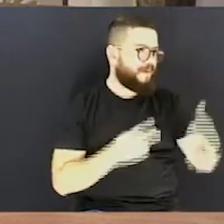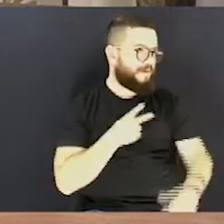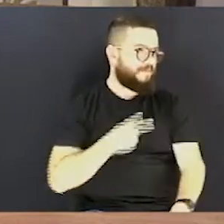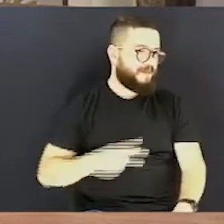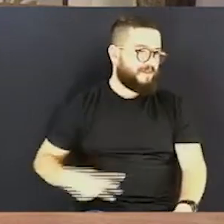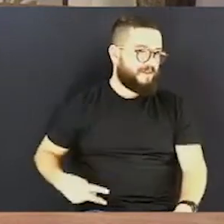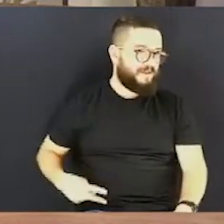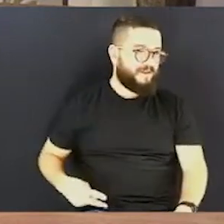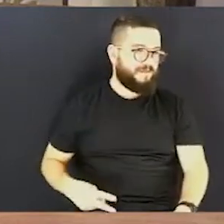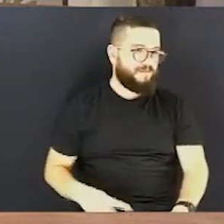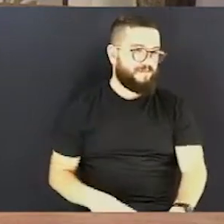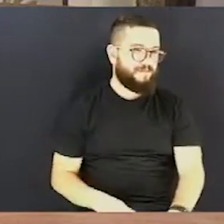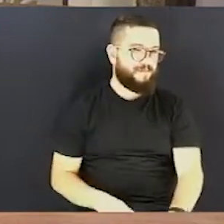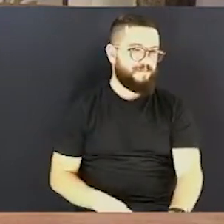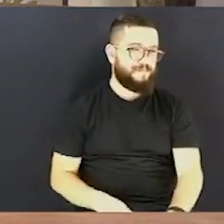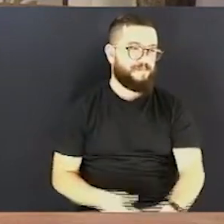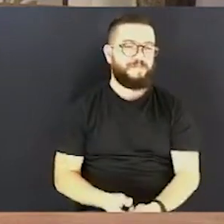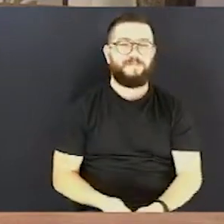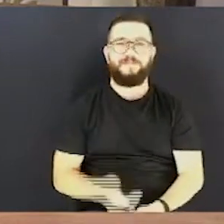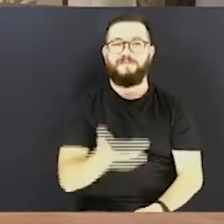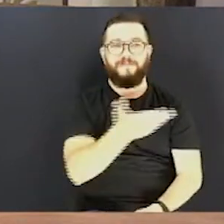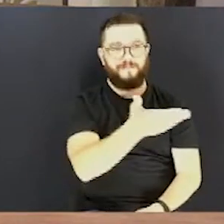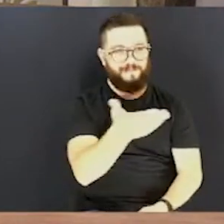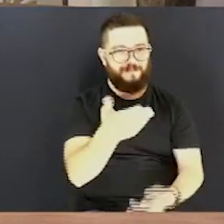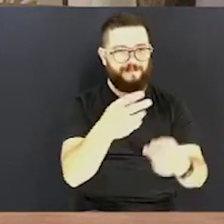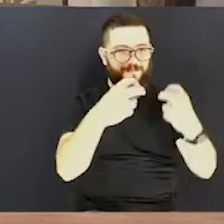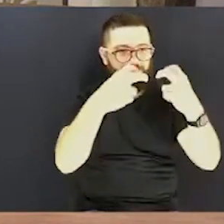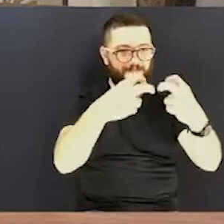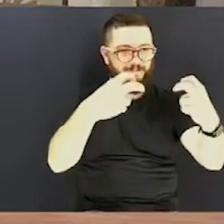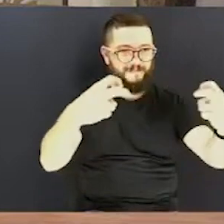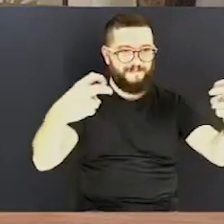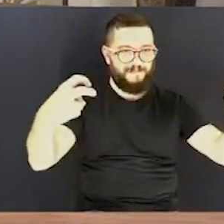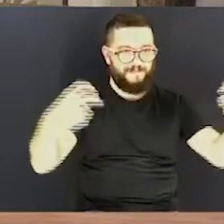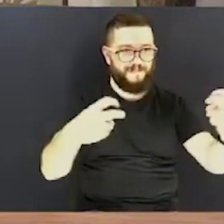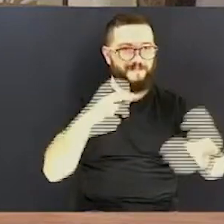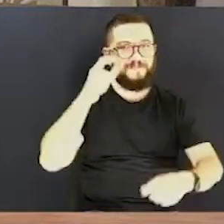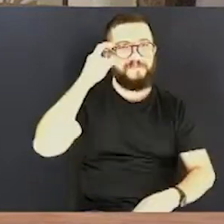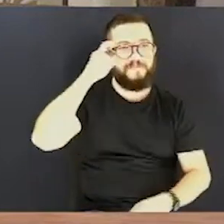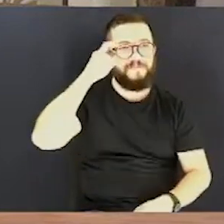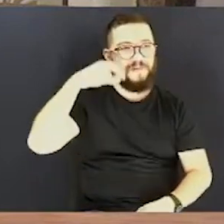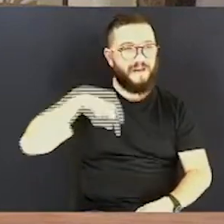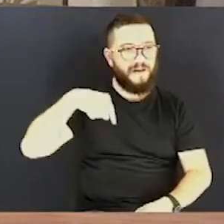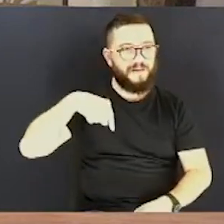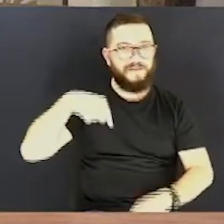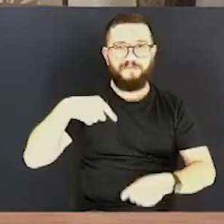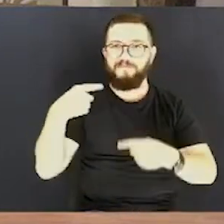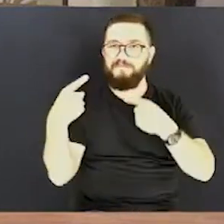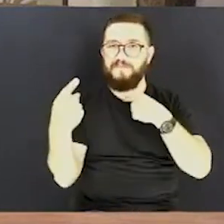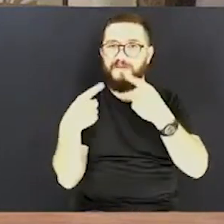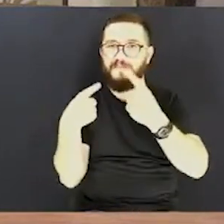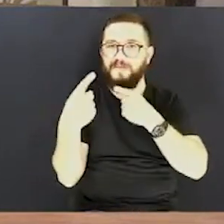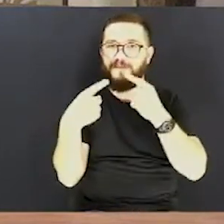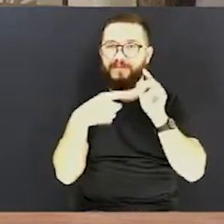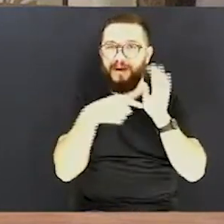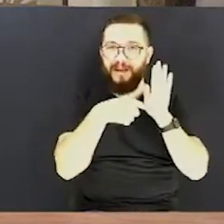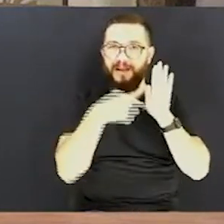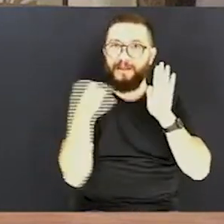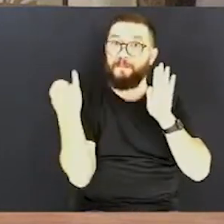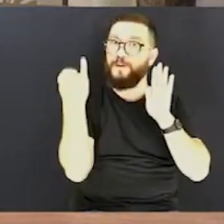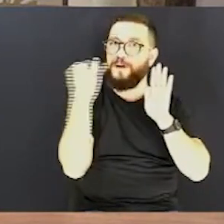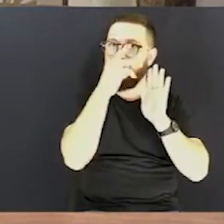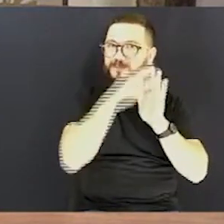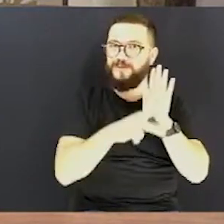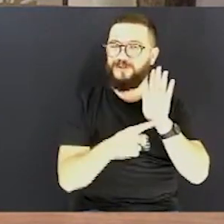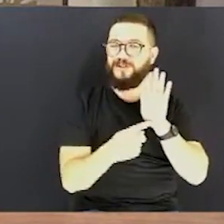os convidados que acompanham a discussão e votação desse importante projeto. Eu quero iniciar dando